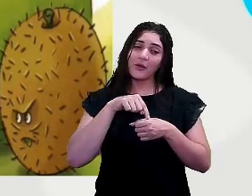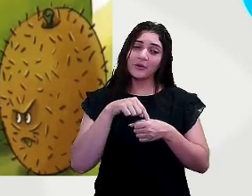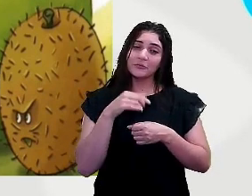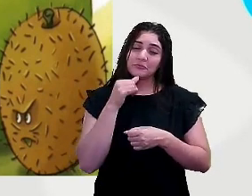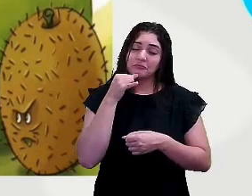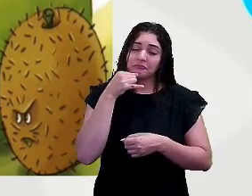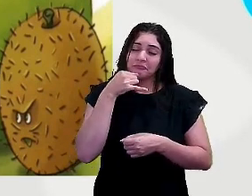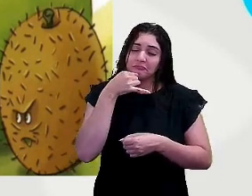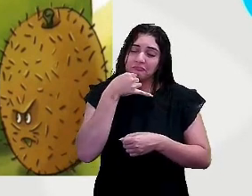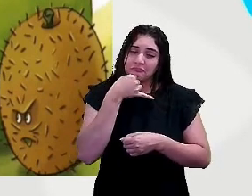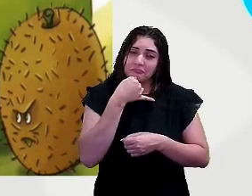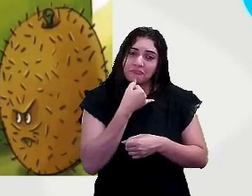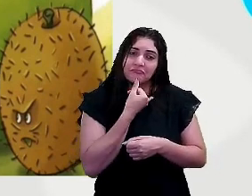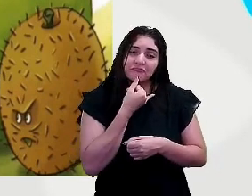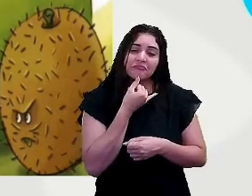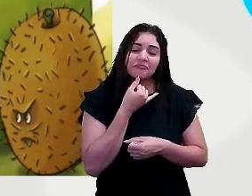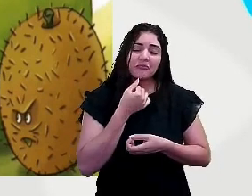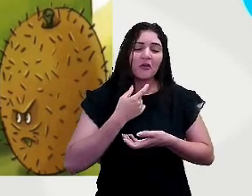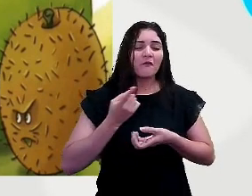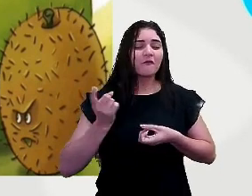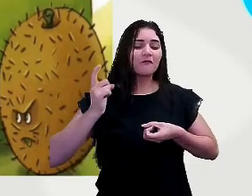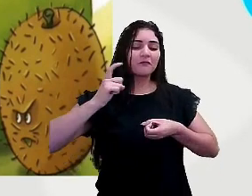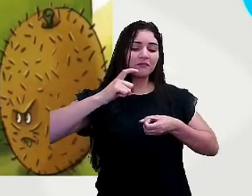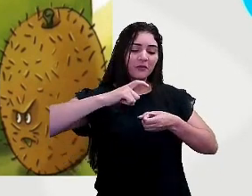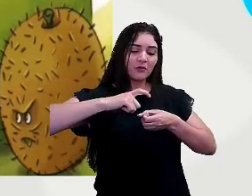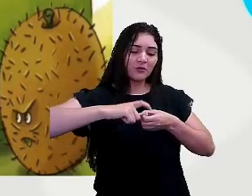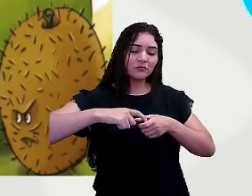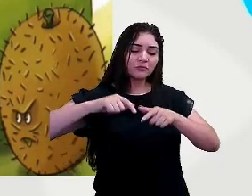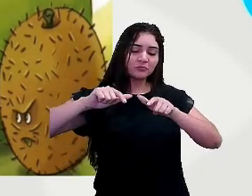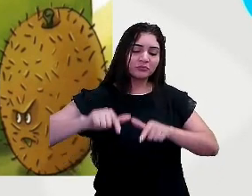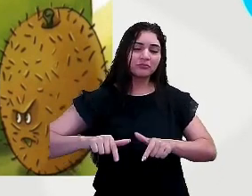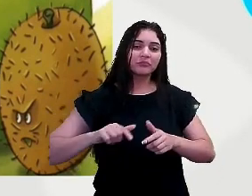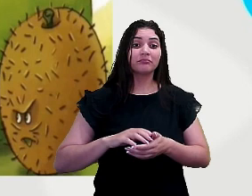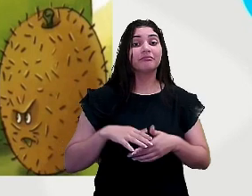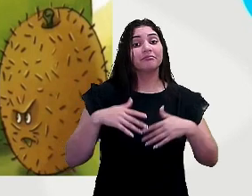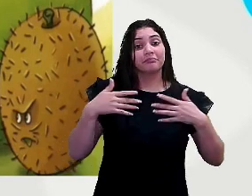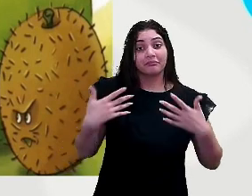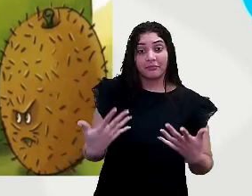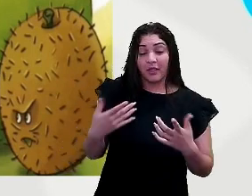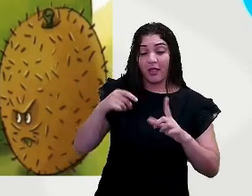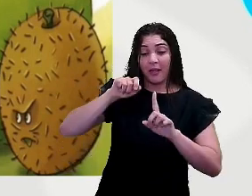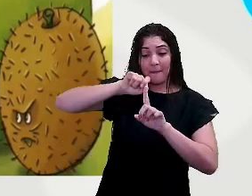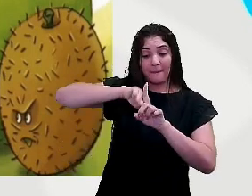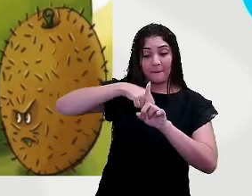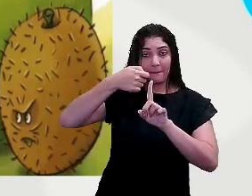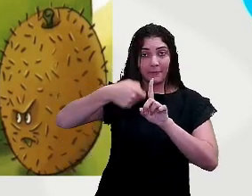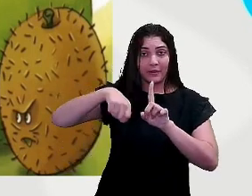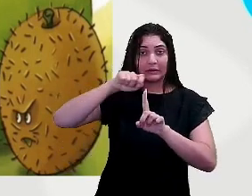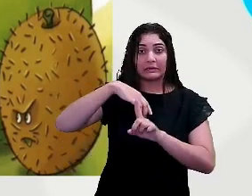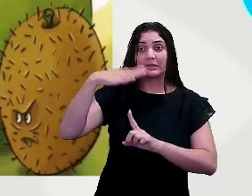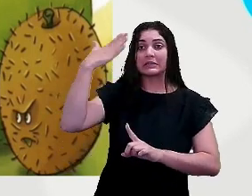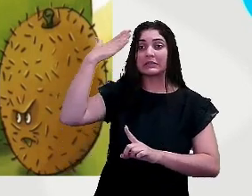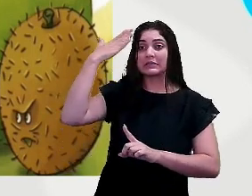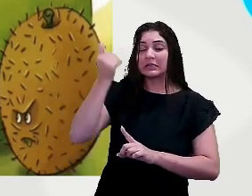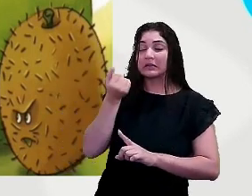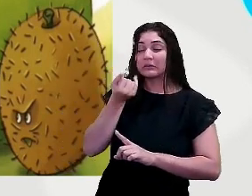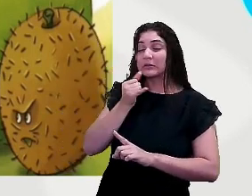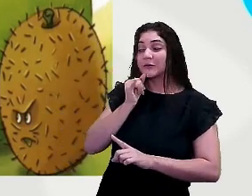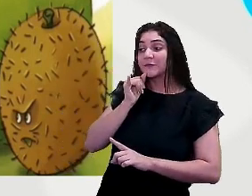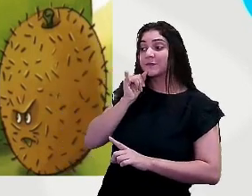seu cantinho regressa. Foi então que uma banana muito sábia lhe